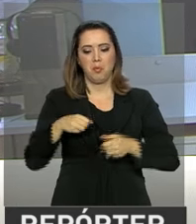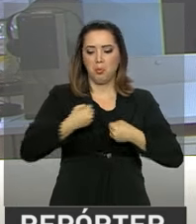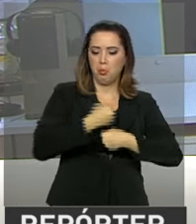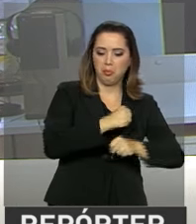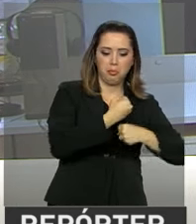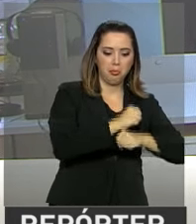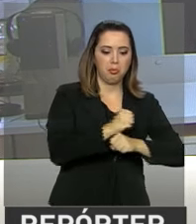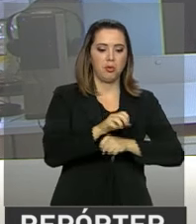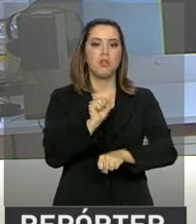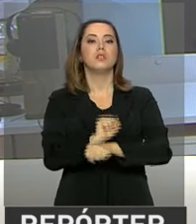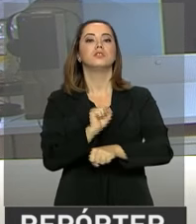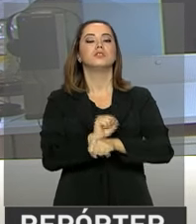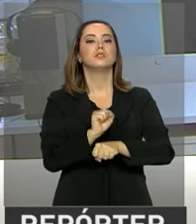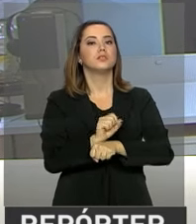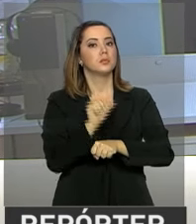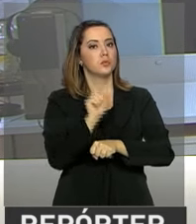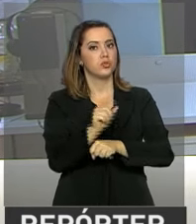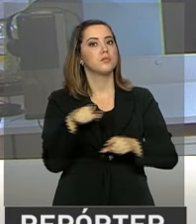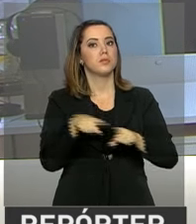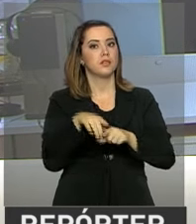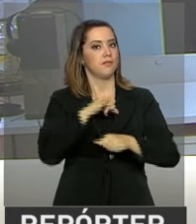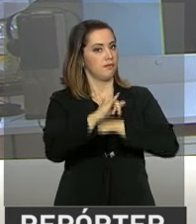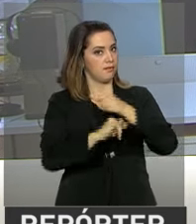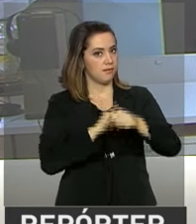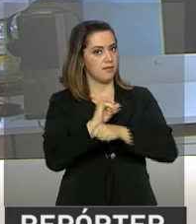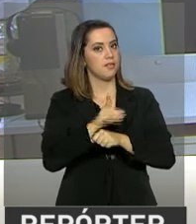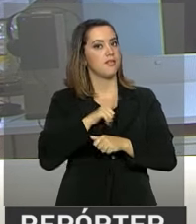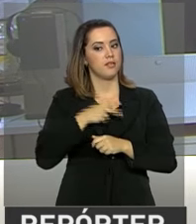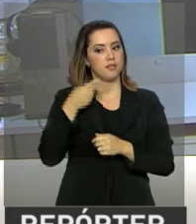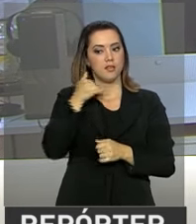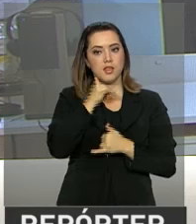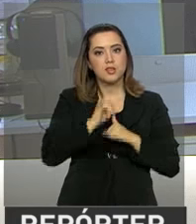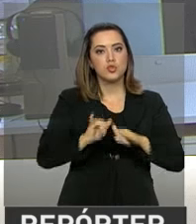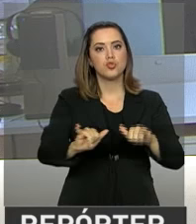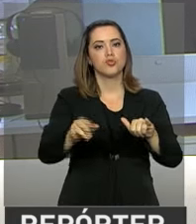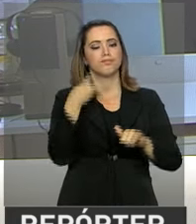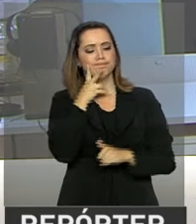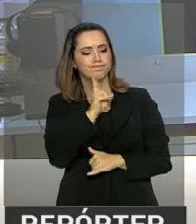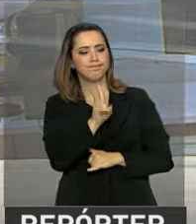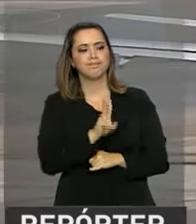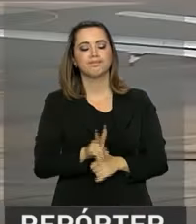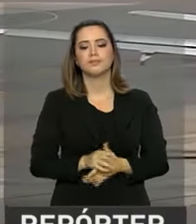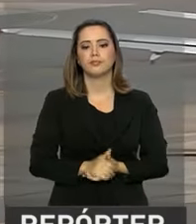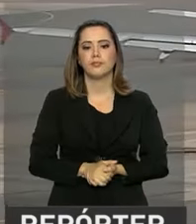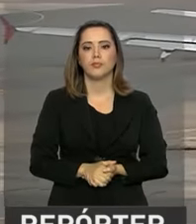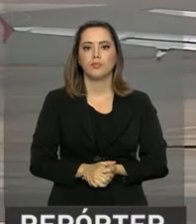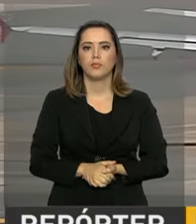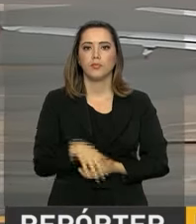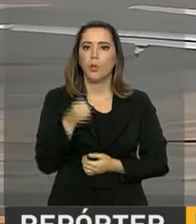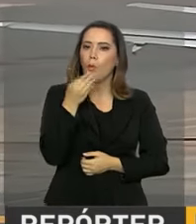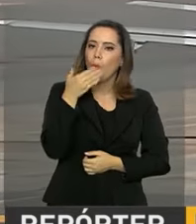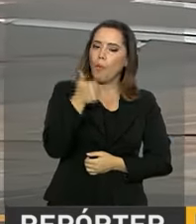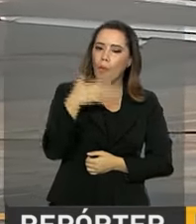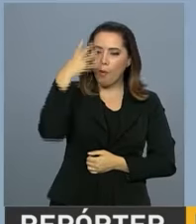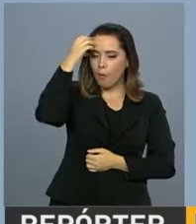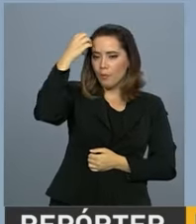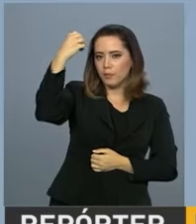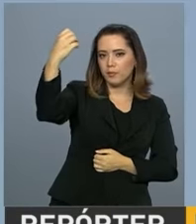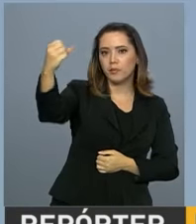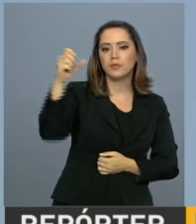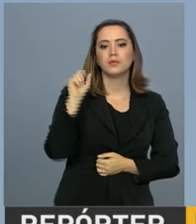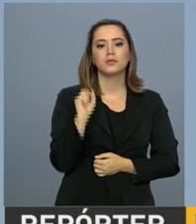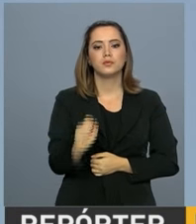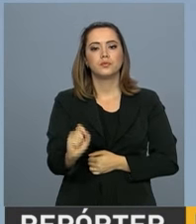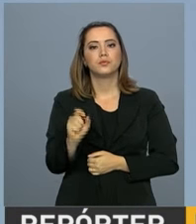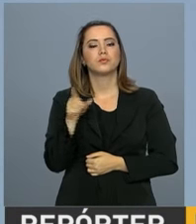de espera e até acesso a tomadas e internet sem fio foram analisados. Uma boa viagem de avião